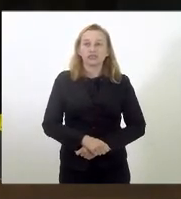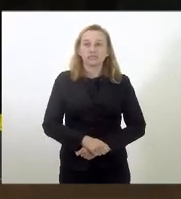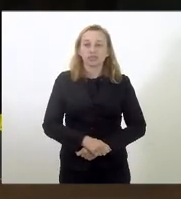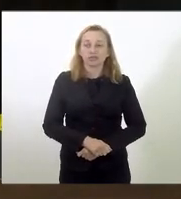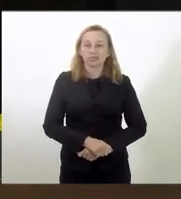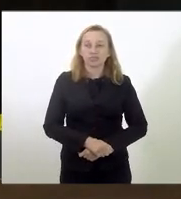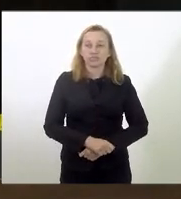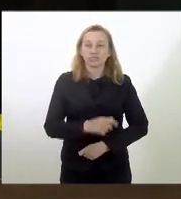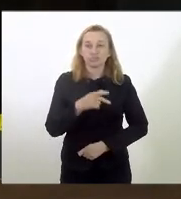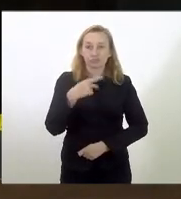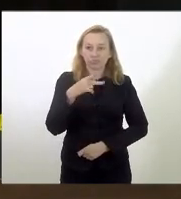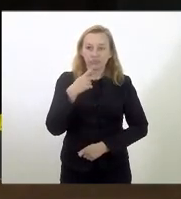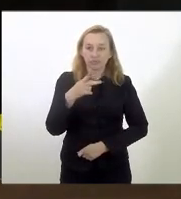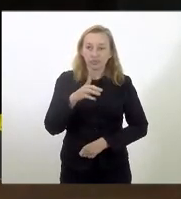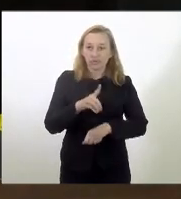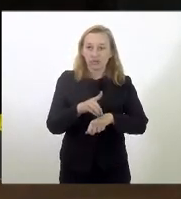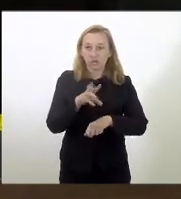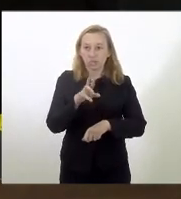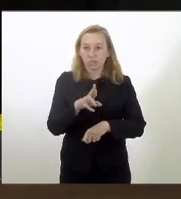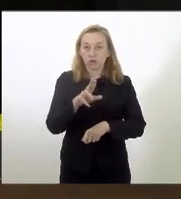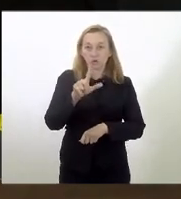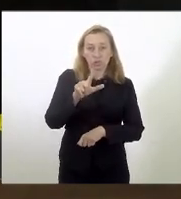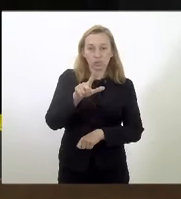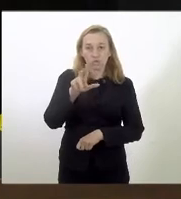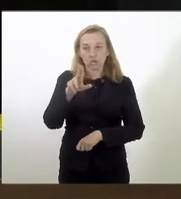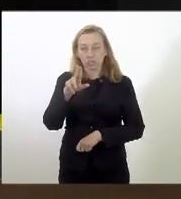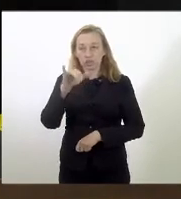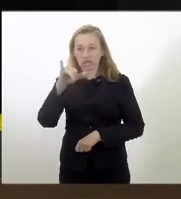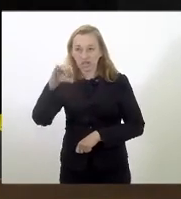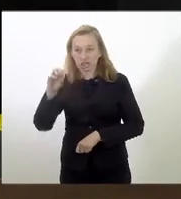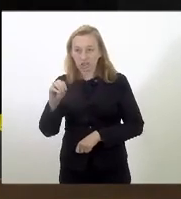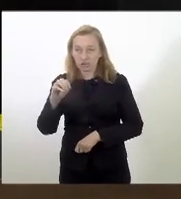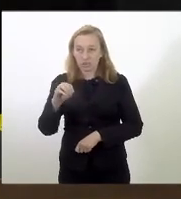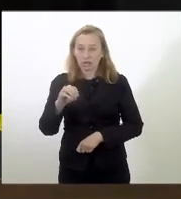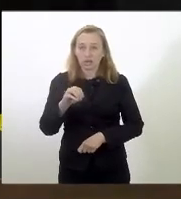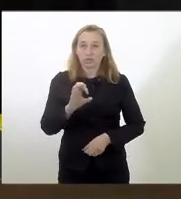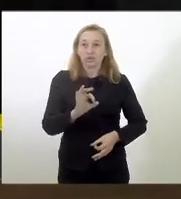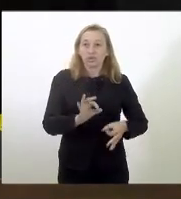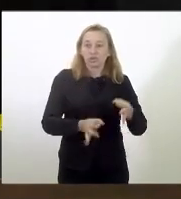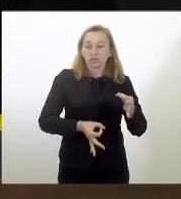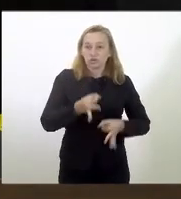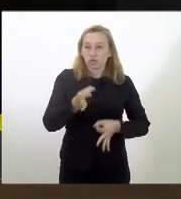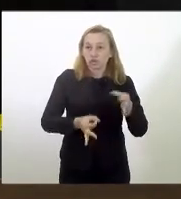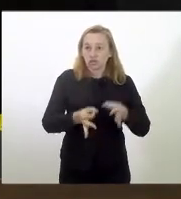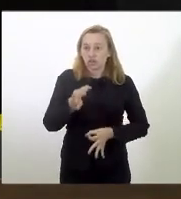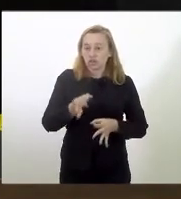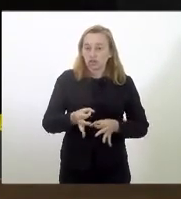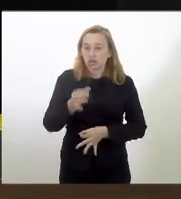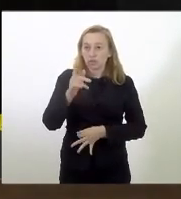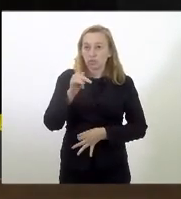Passar a palavra para o doutor Luciano Matos, Procurador-Geral de Justiça do Ministério Público Estadual.